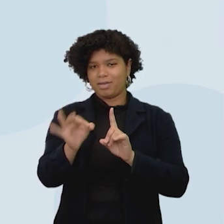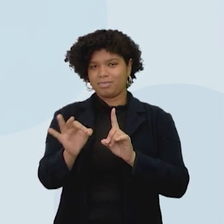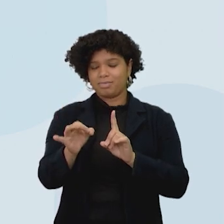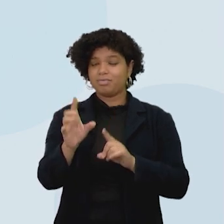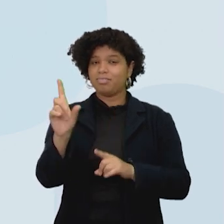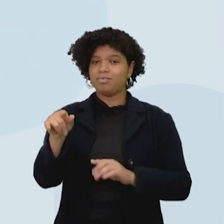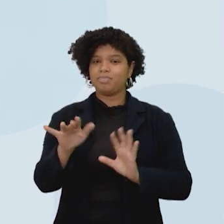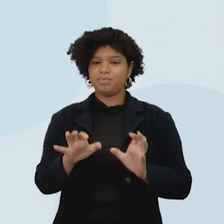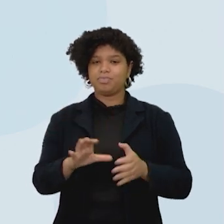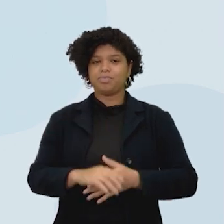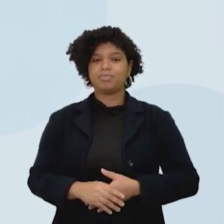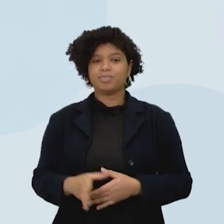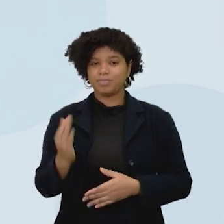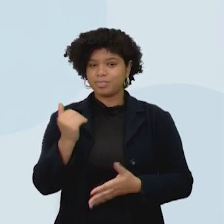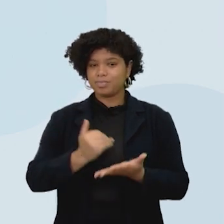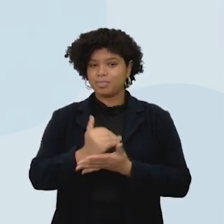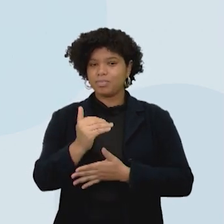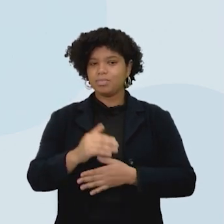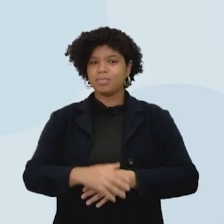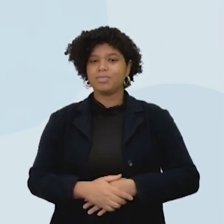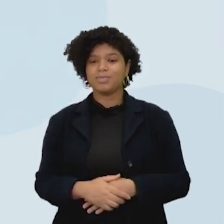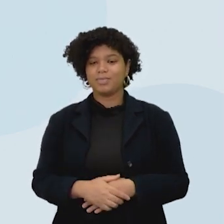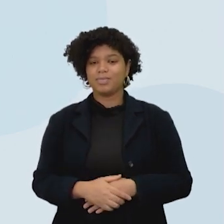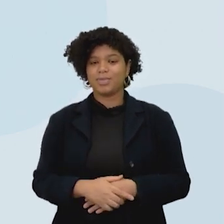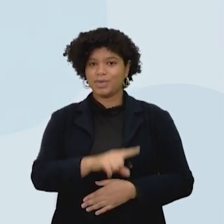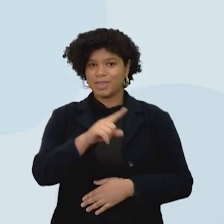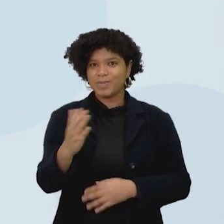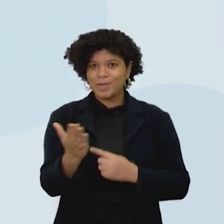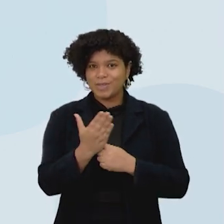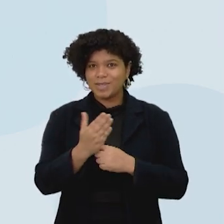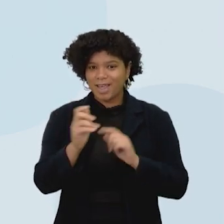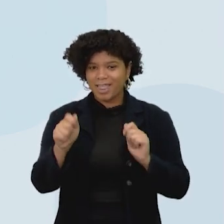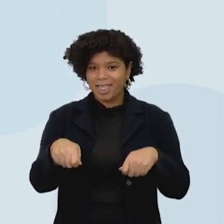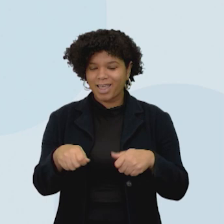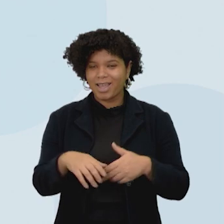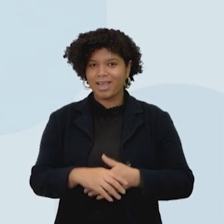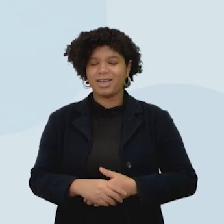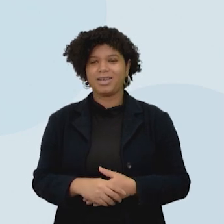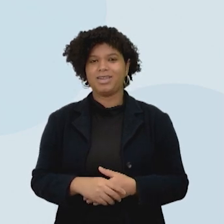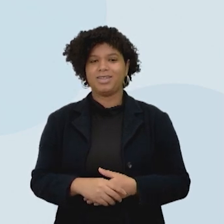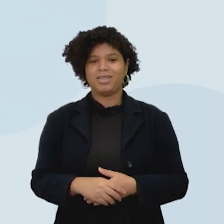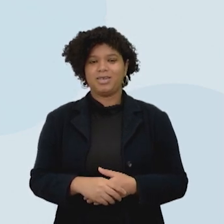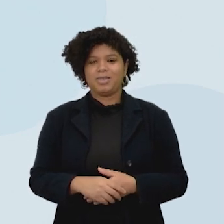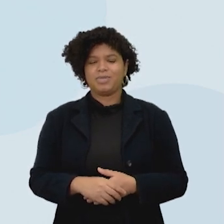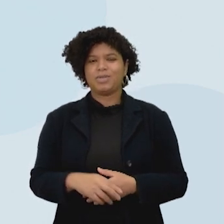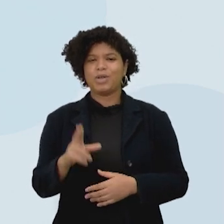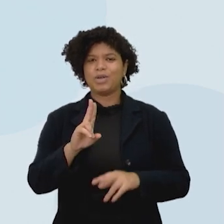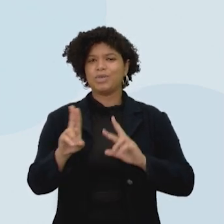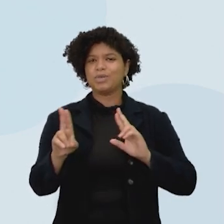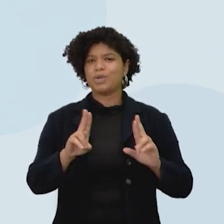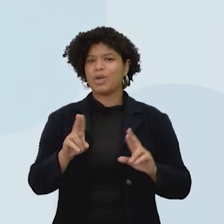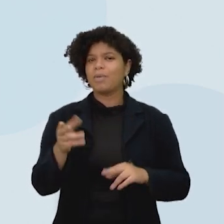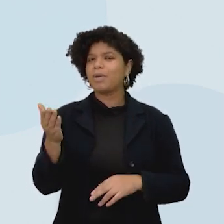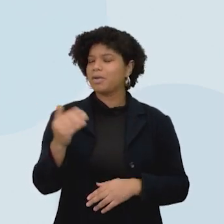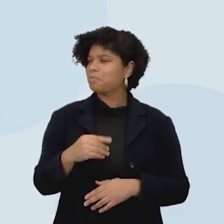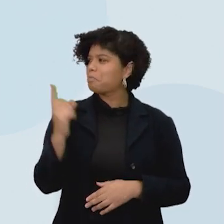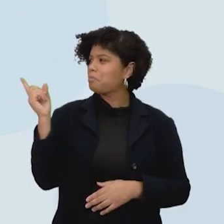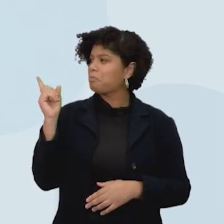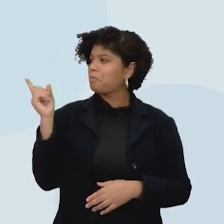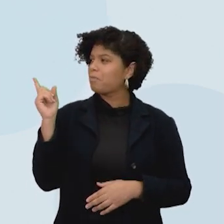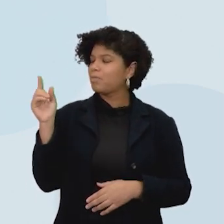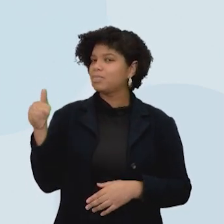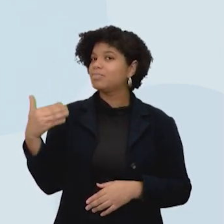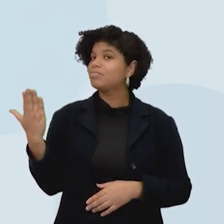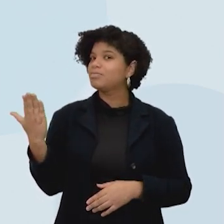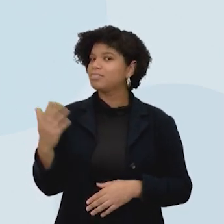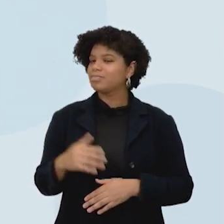tá? Para começar então, preciso da ajuda de vocês. Olha só, qual é o nome deste alimento que está